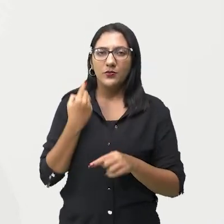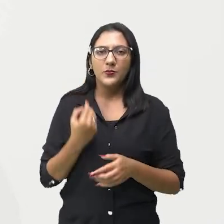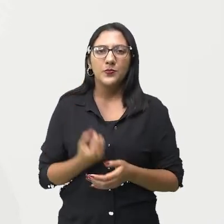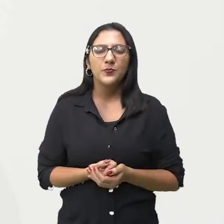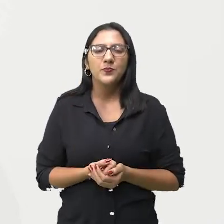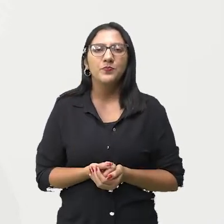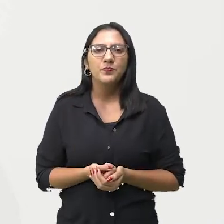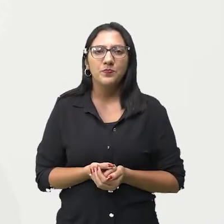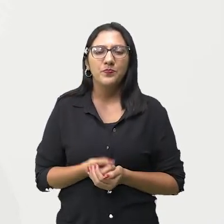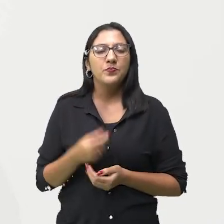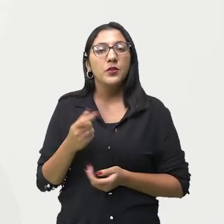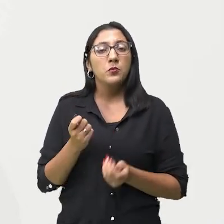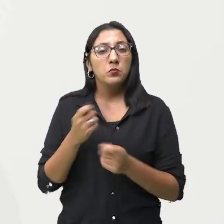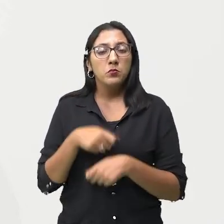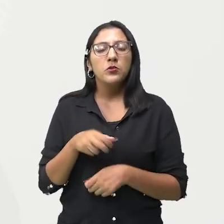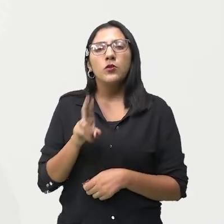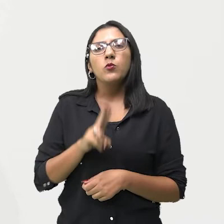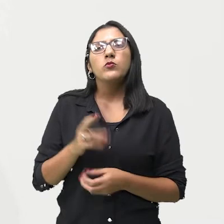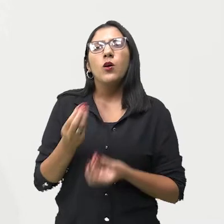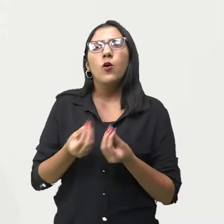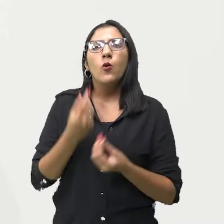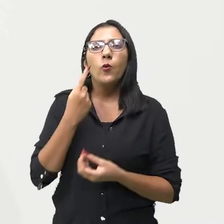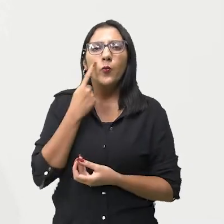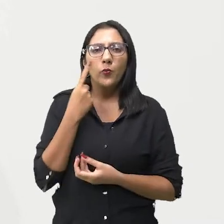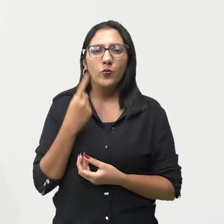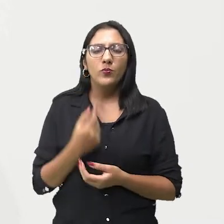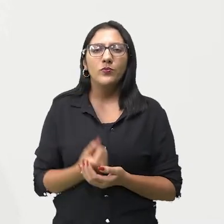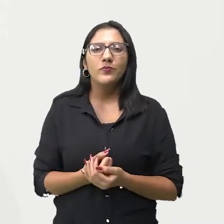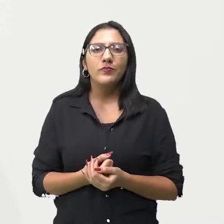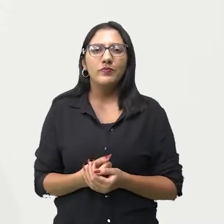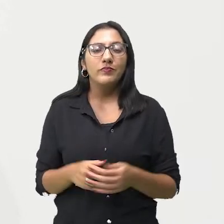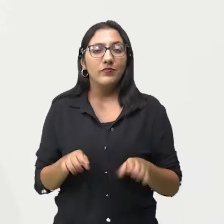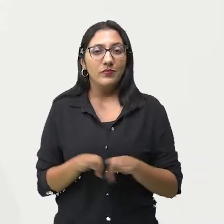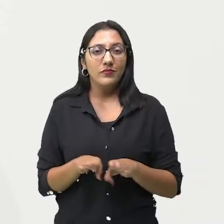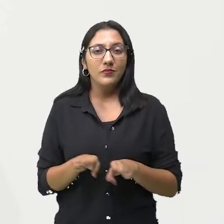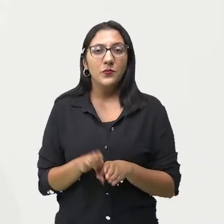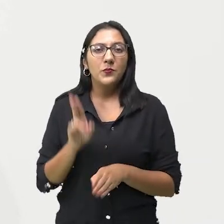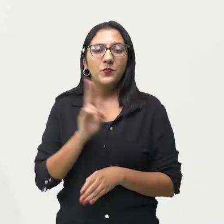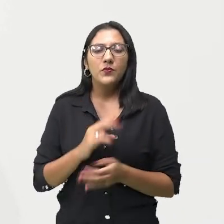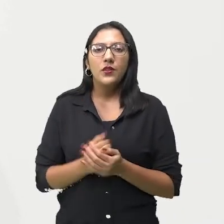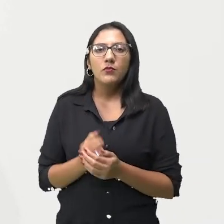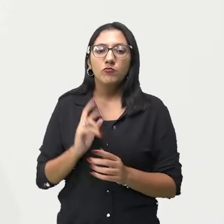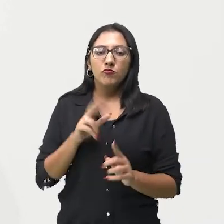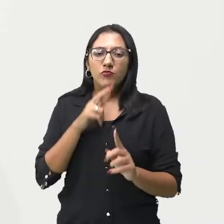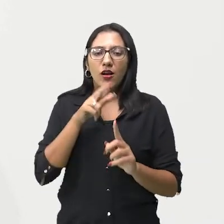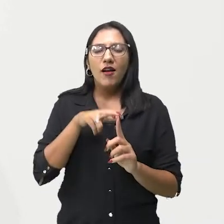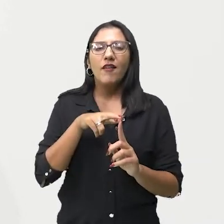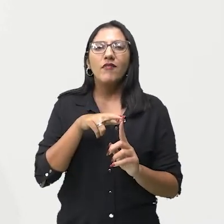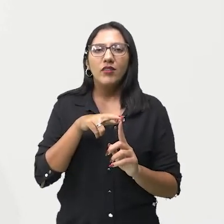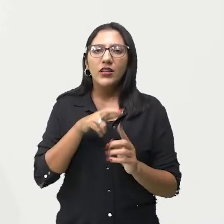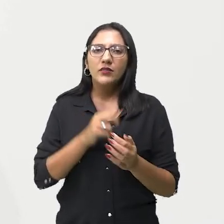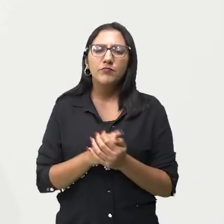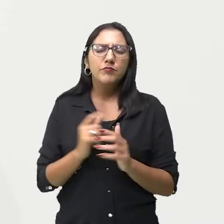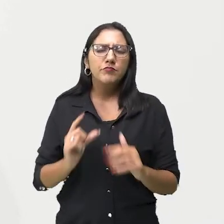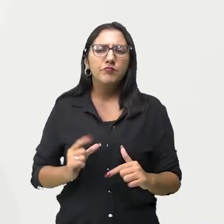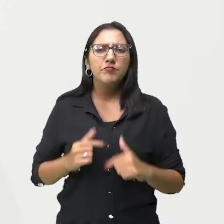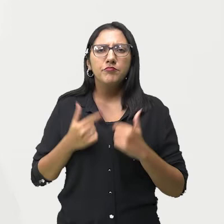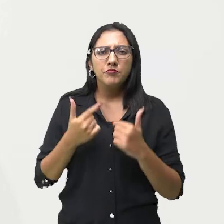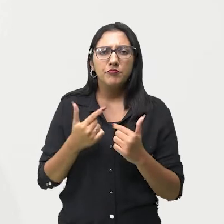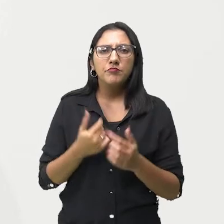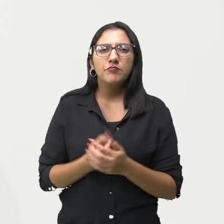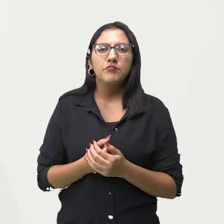imperfeito. Eu uso o pretérito imperfeito também para fazer referência a